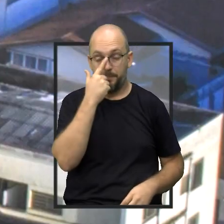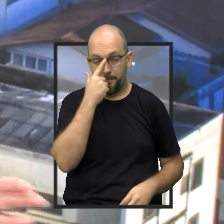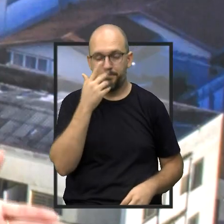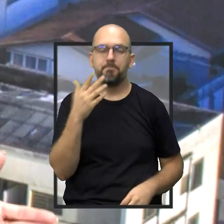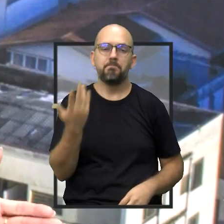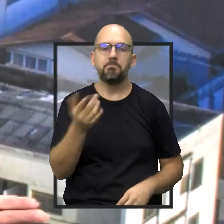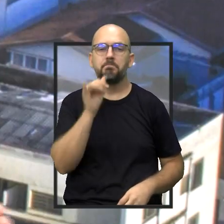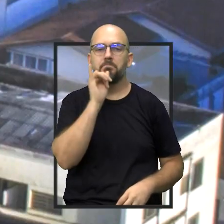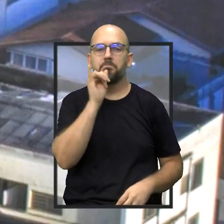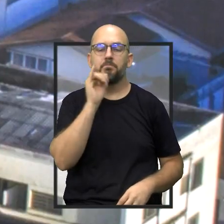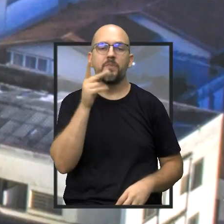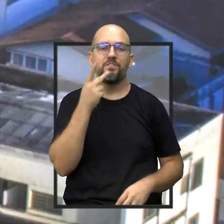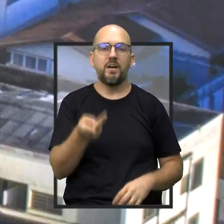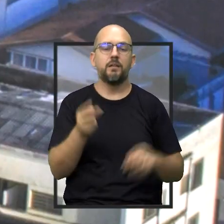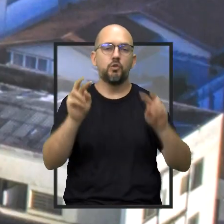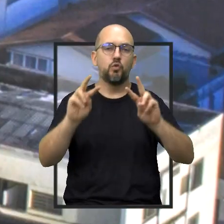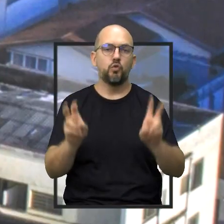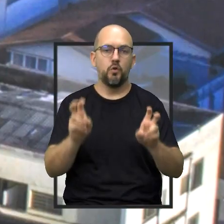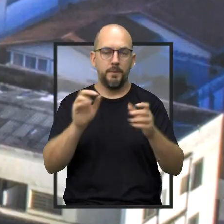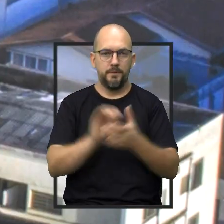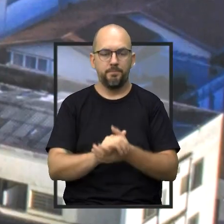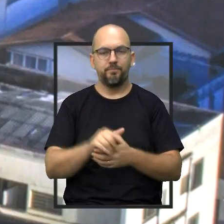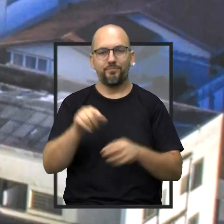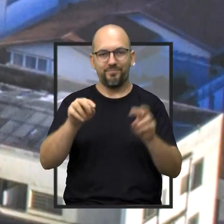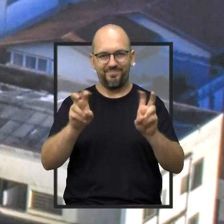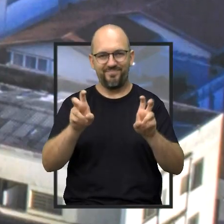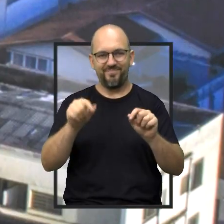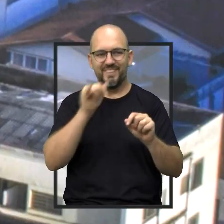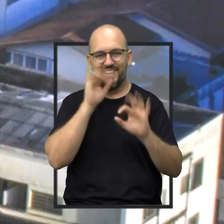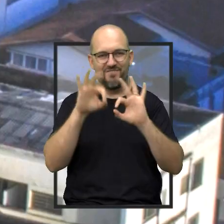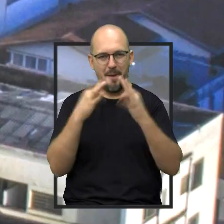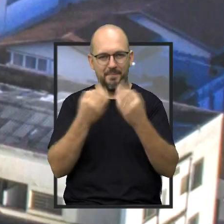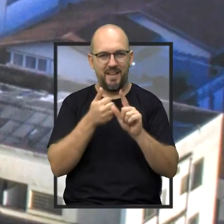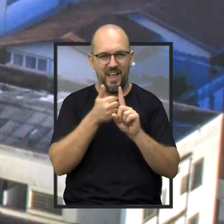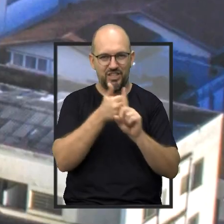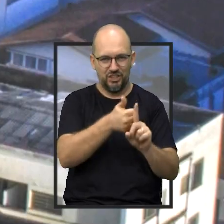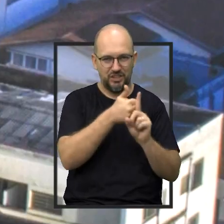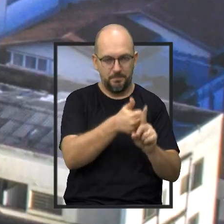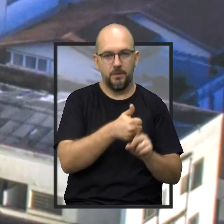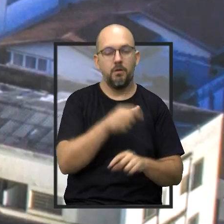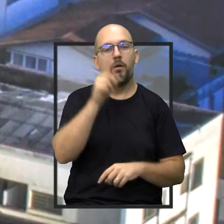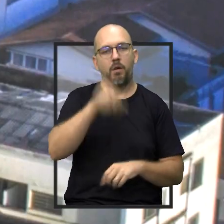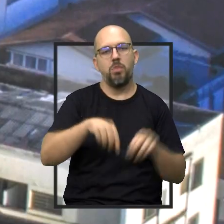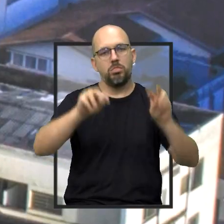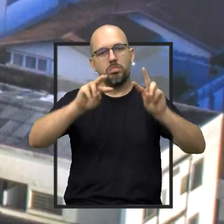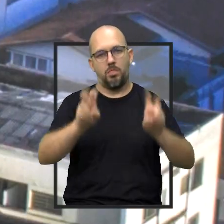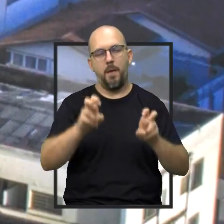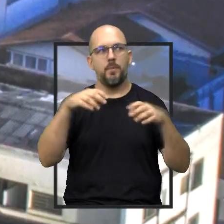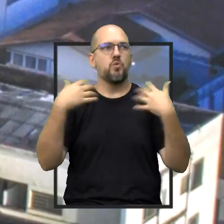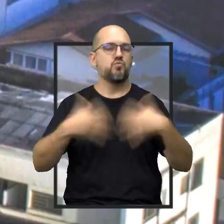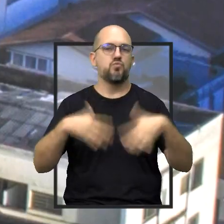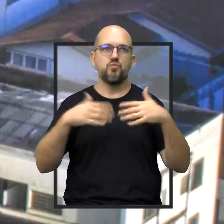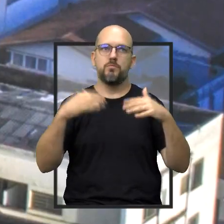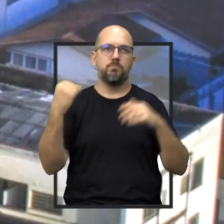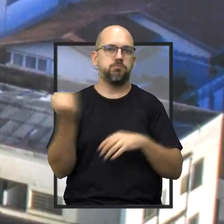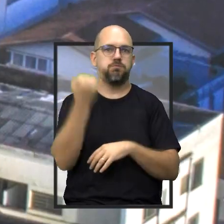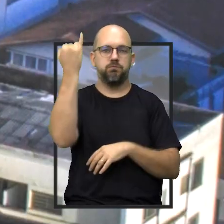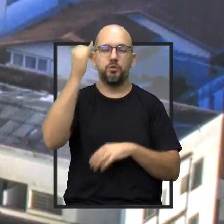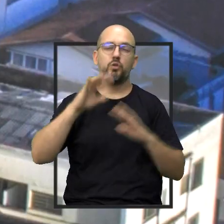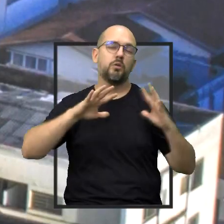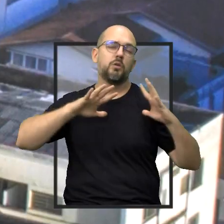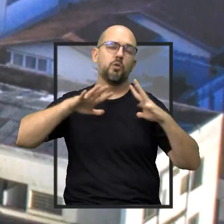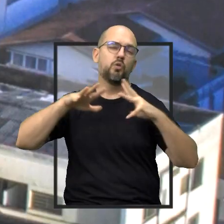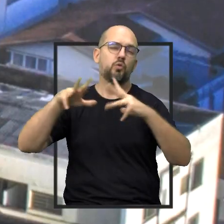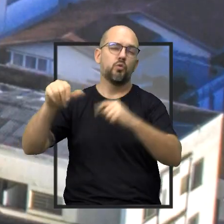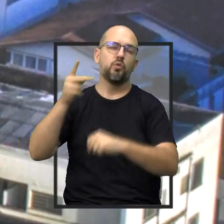E aí, quando a gente fala sobre essa questão das famílias atípicas, que é um tema que está muito em alta, né? Todo